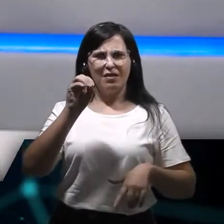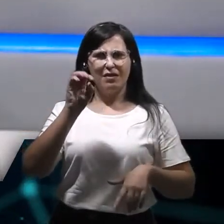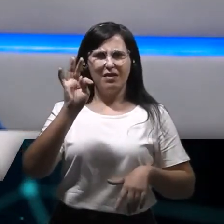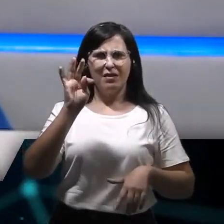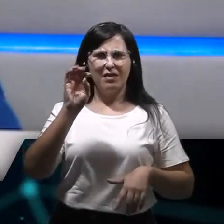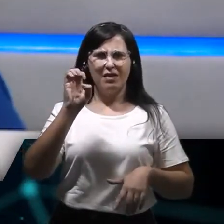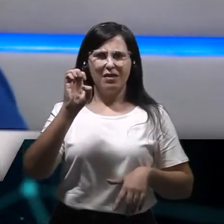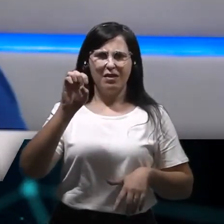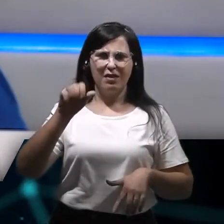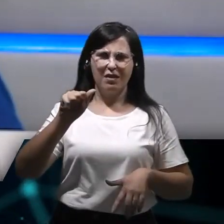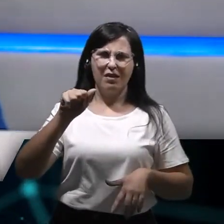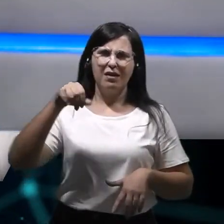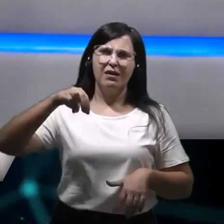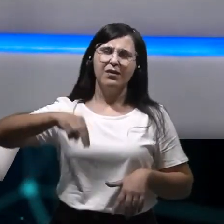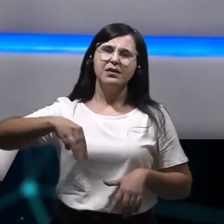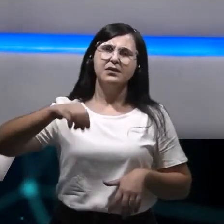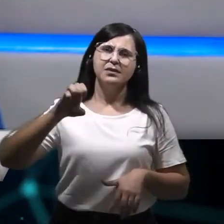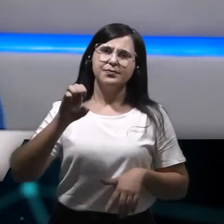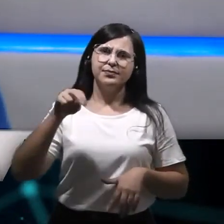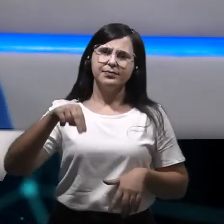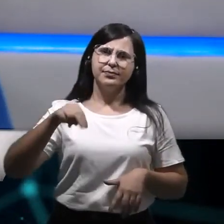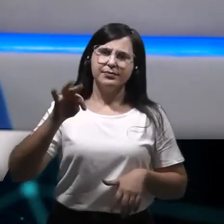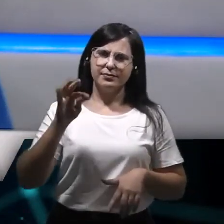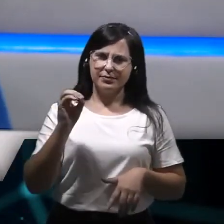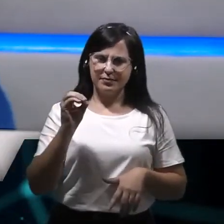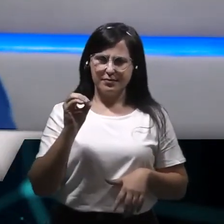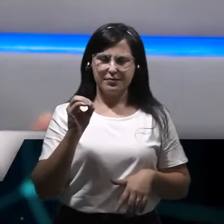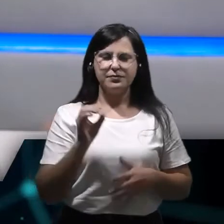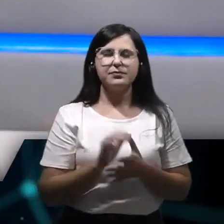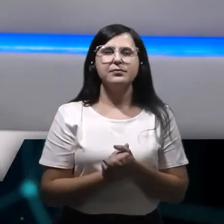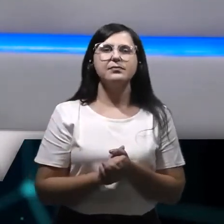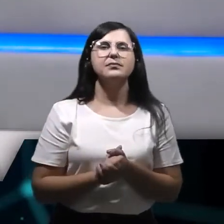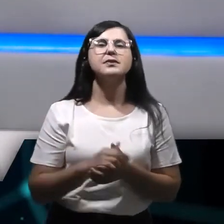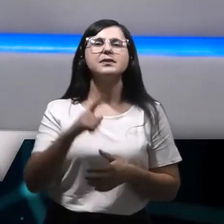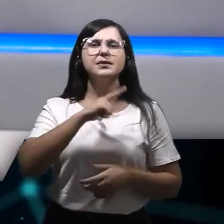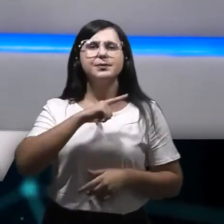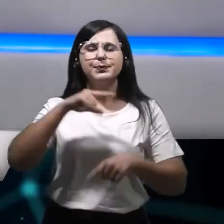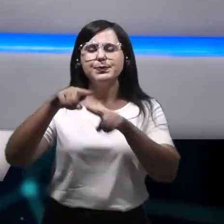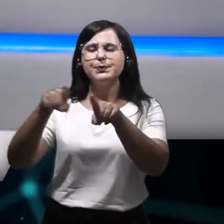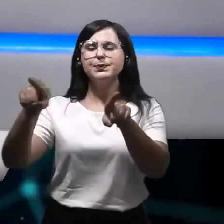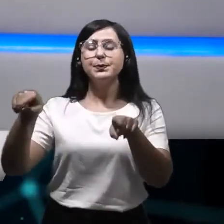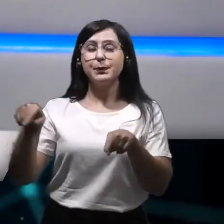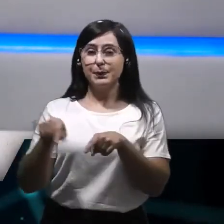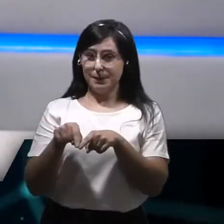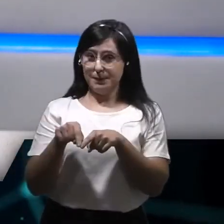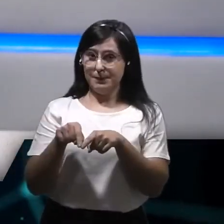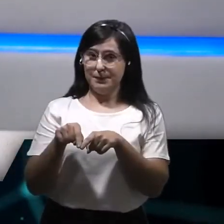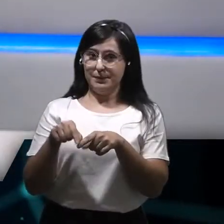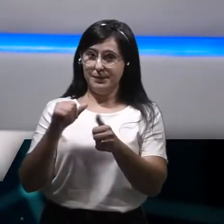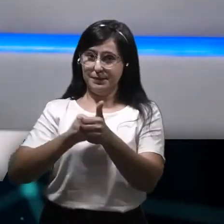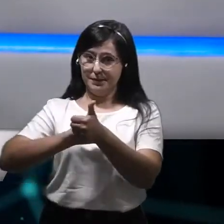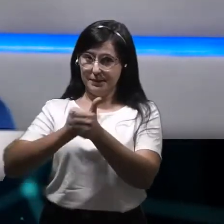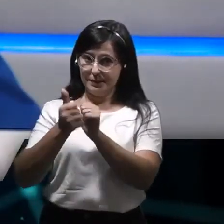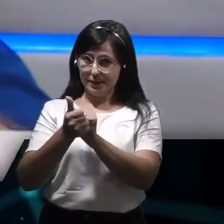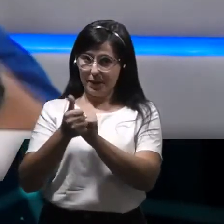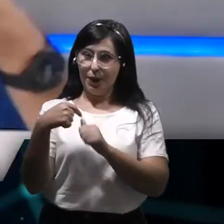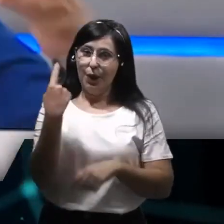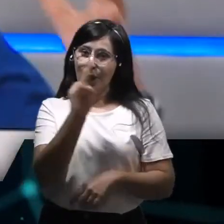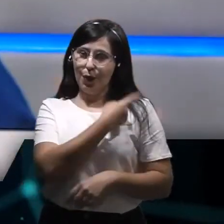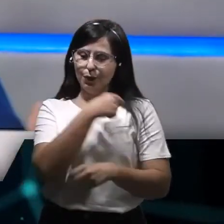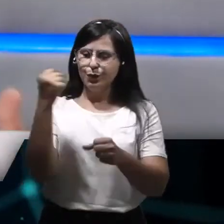é aquela quadra que foi construída na gestão de Dr. Edson. Lá nós estamos construindo com recursos próprios,